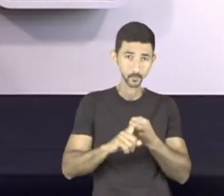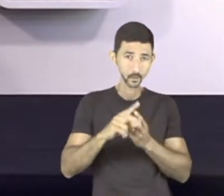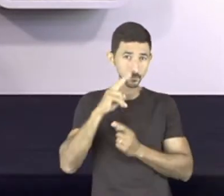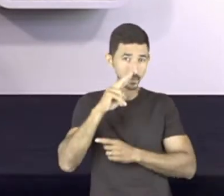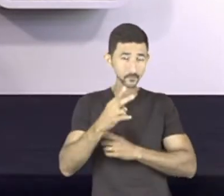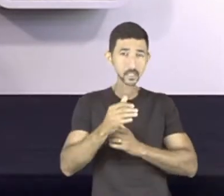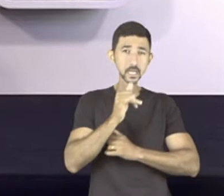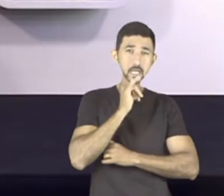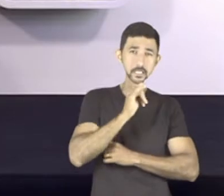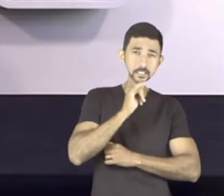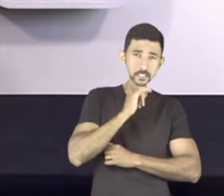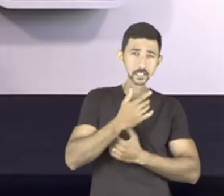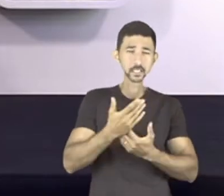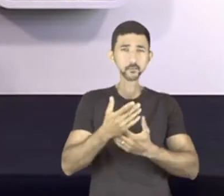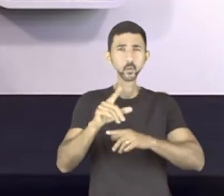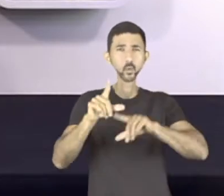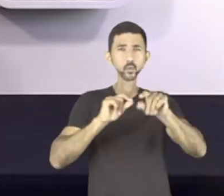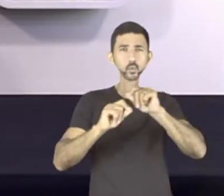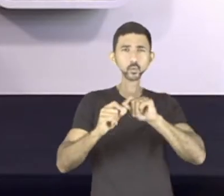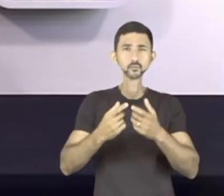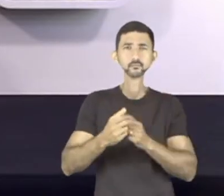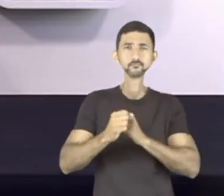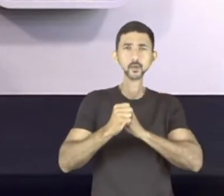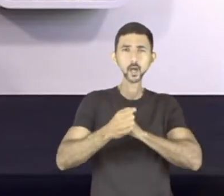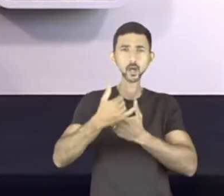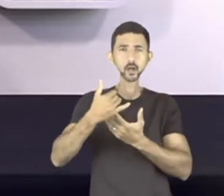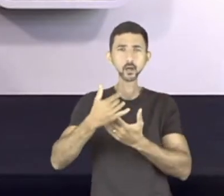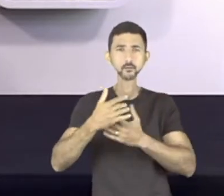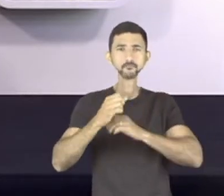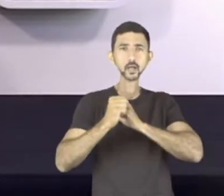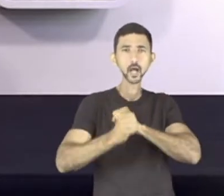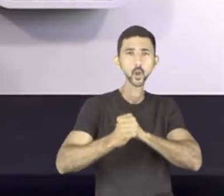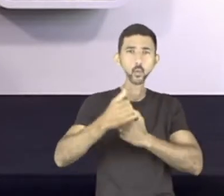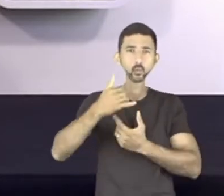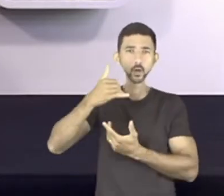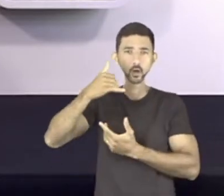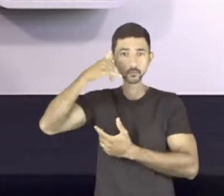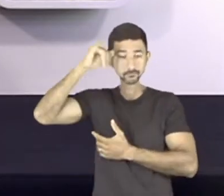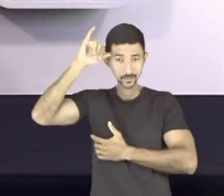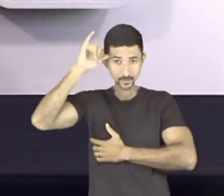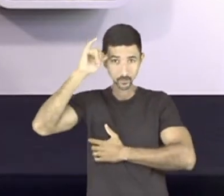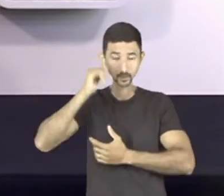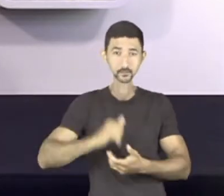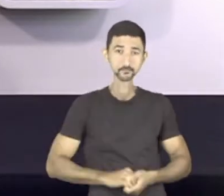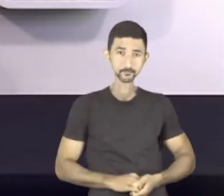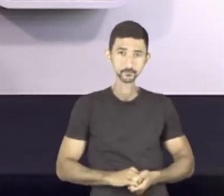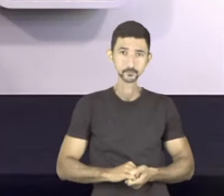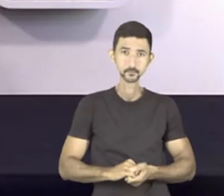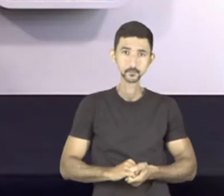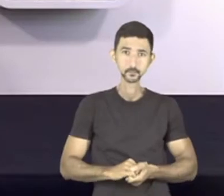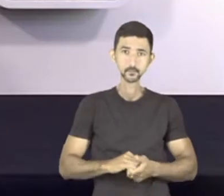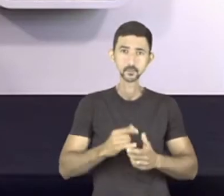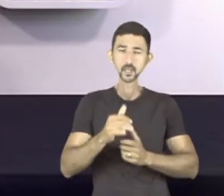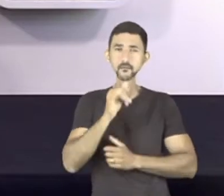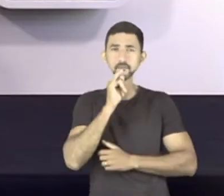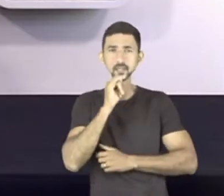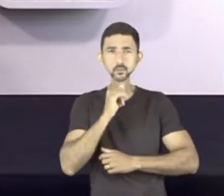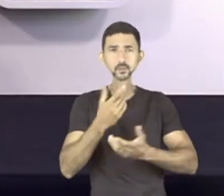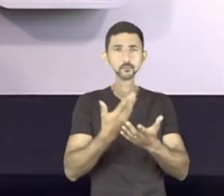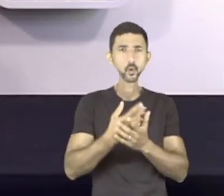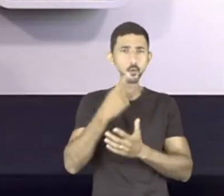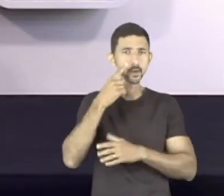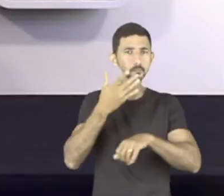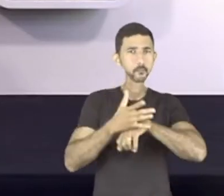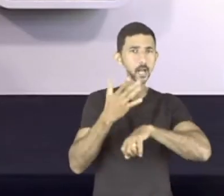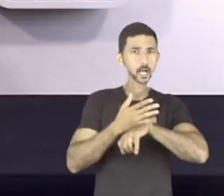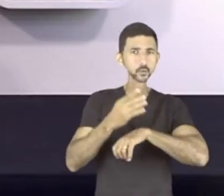alguns exemplos e destacamos a luta marajoara como para vocês verem um exemplo prático